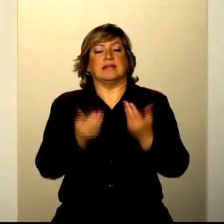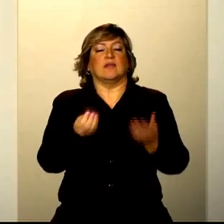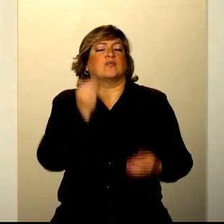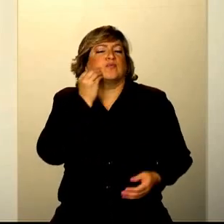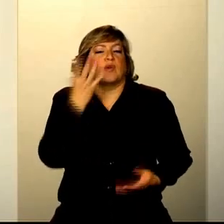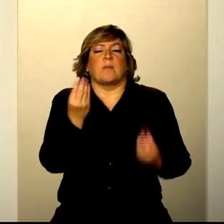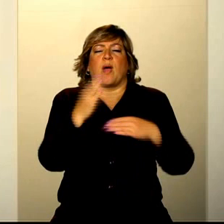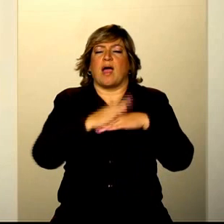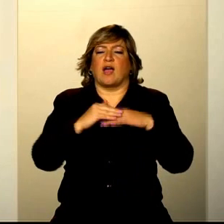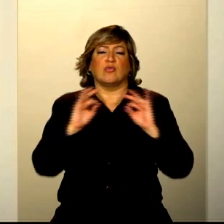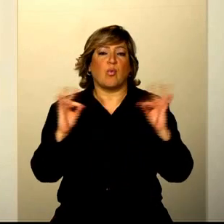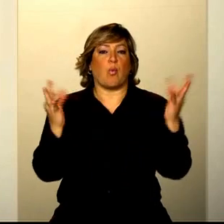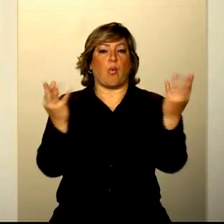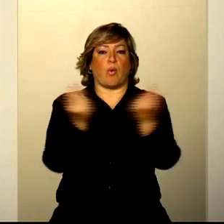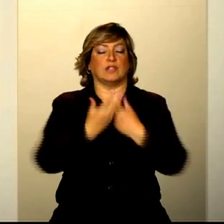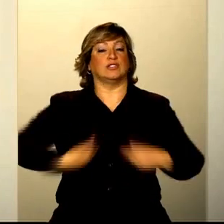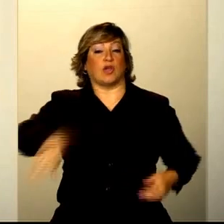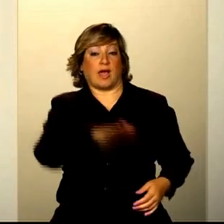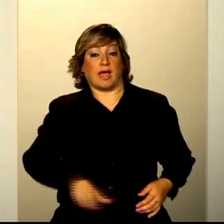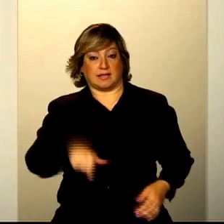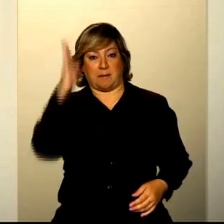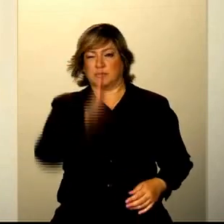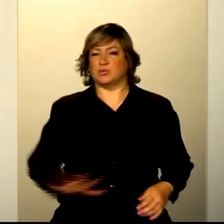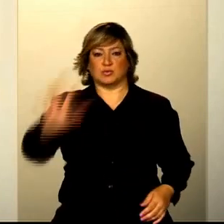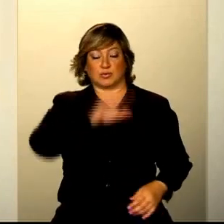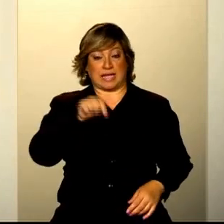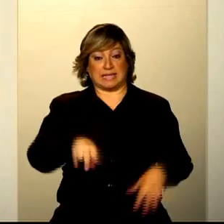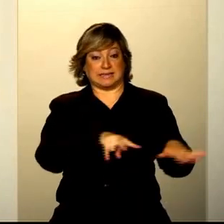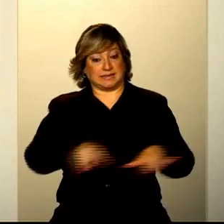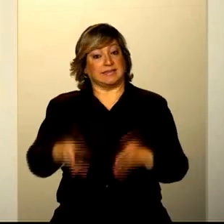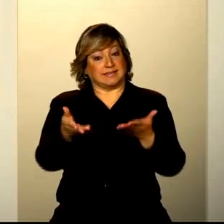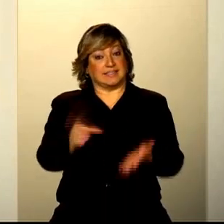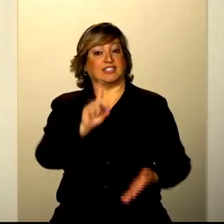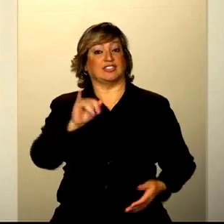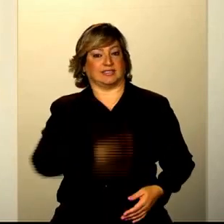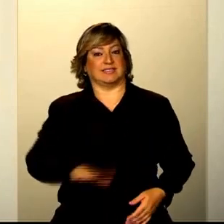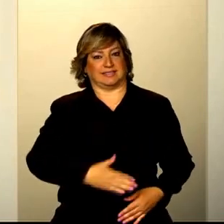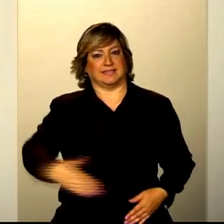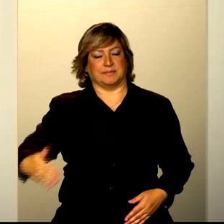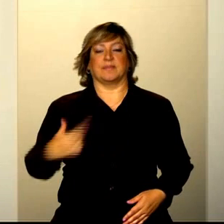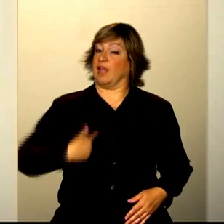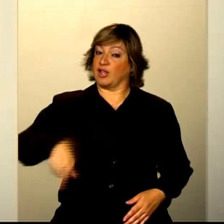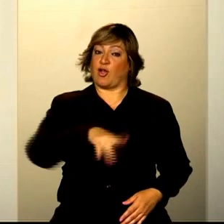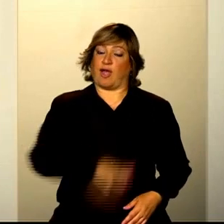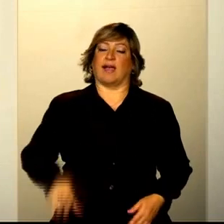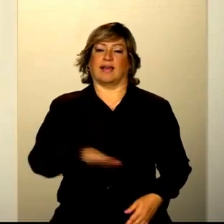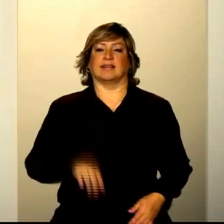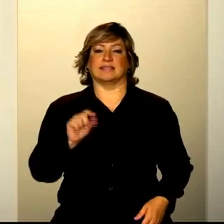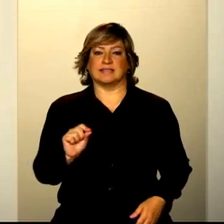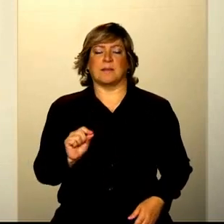beijo muito carinhoso para todas as nossas crianças nessa semana que é delas são as nossas crianças